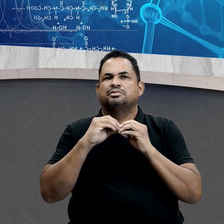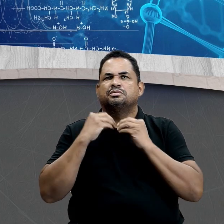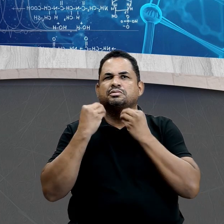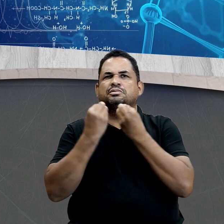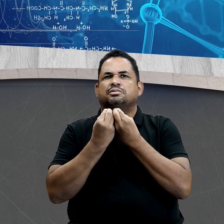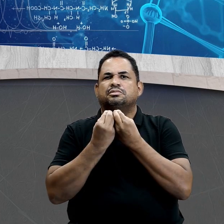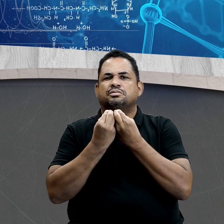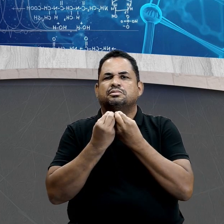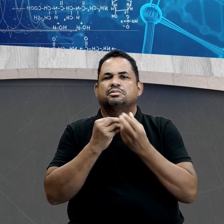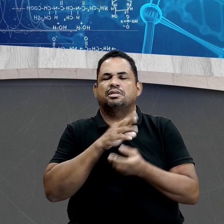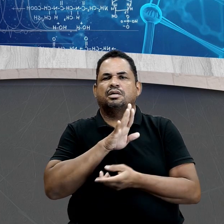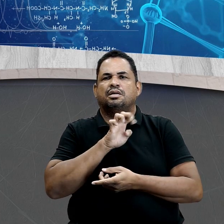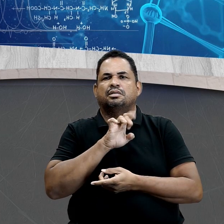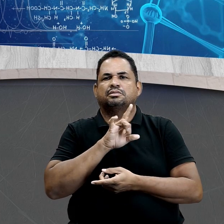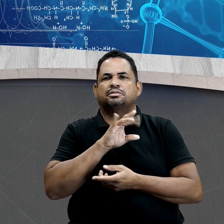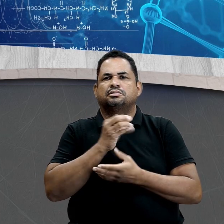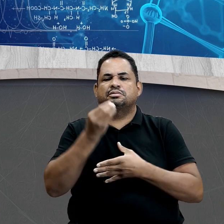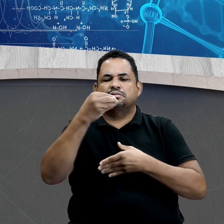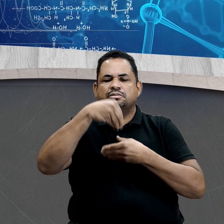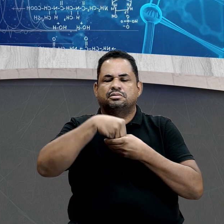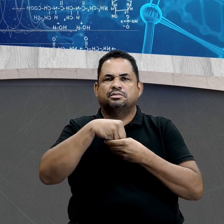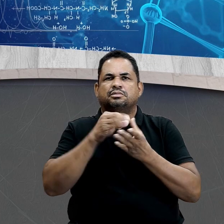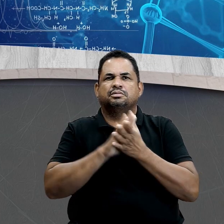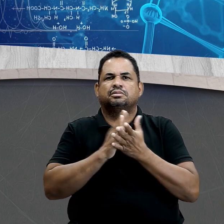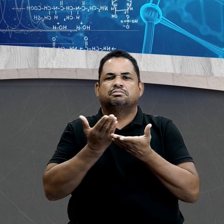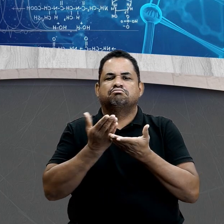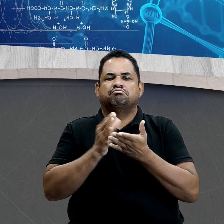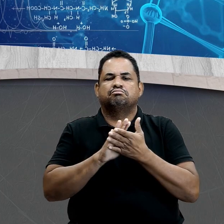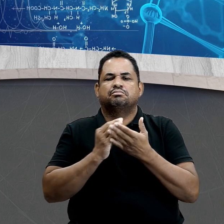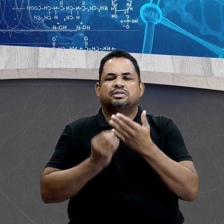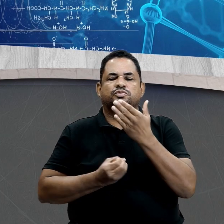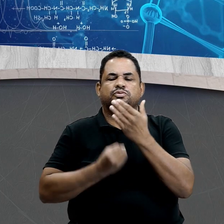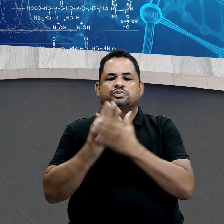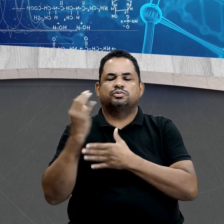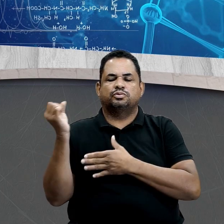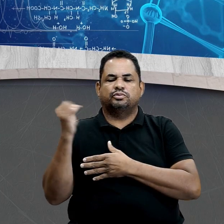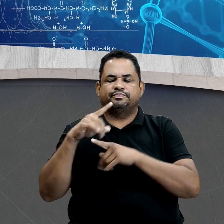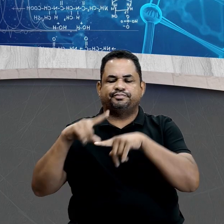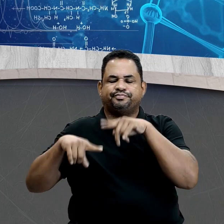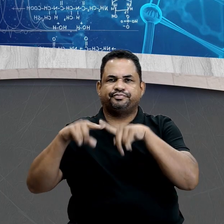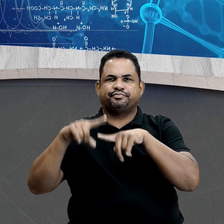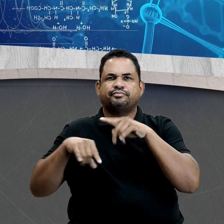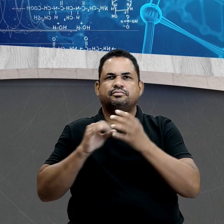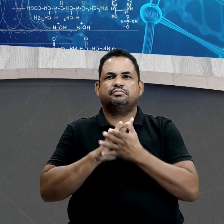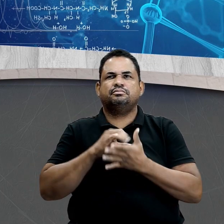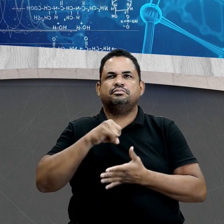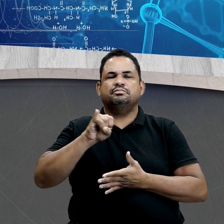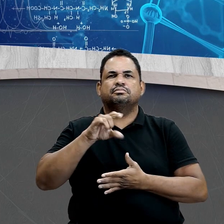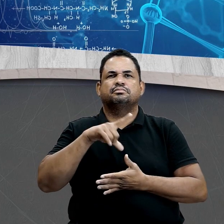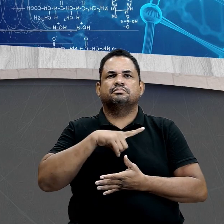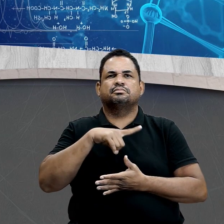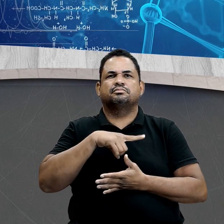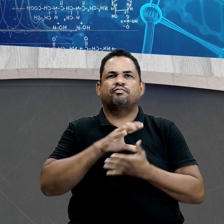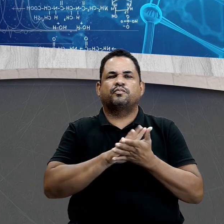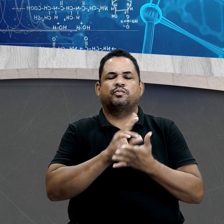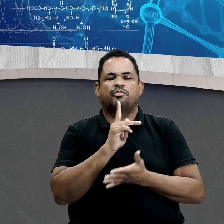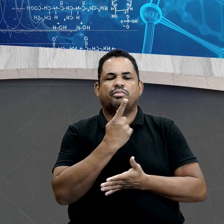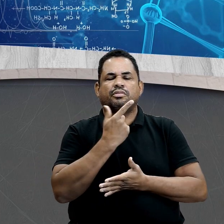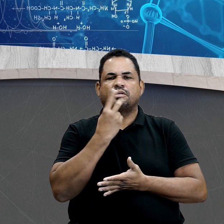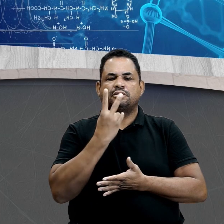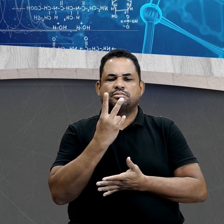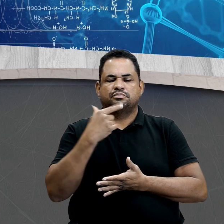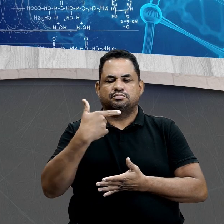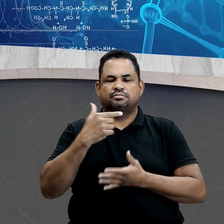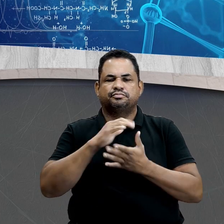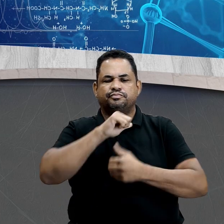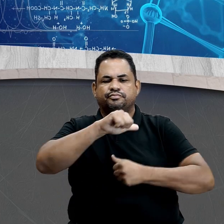reagentes na formação de um determinado produto. Se eu tivesse o inverso, H2O